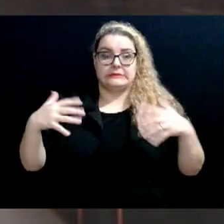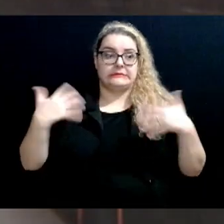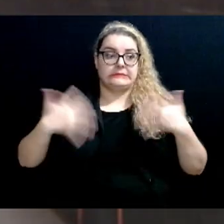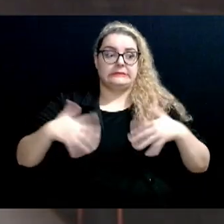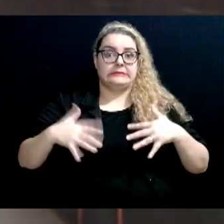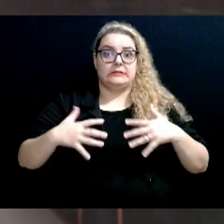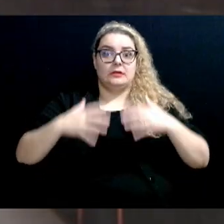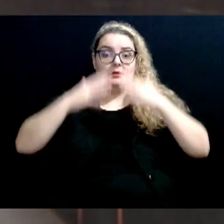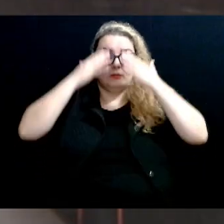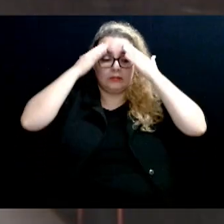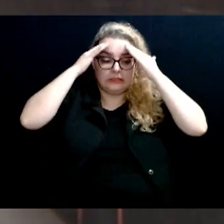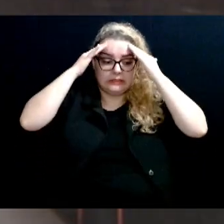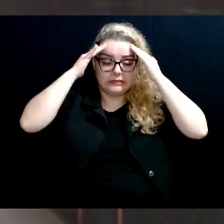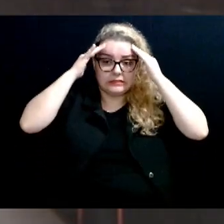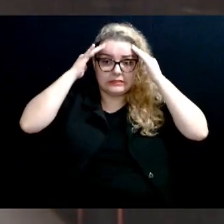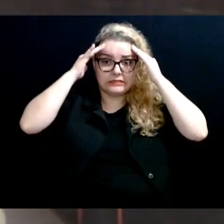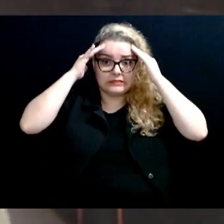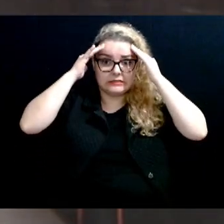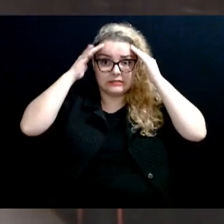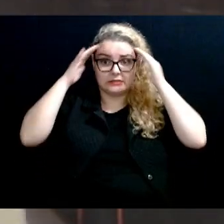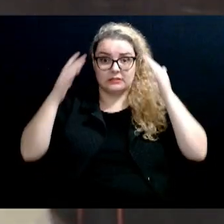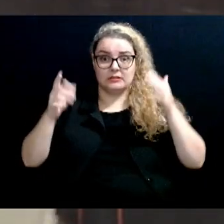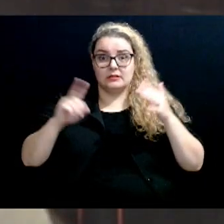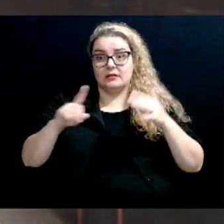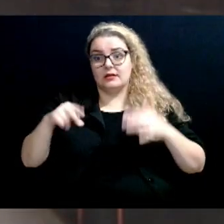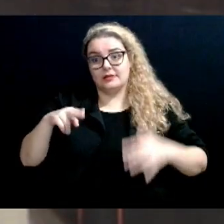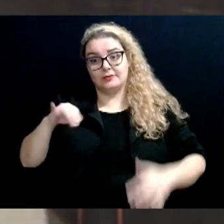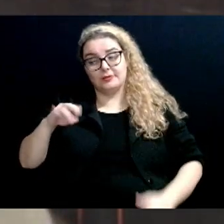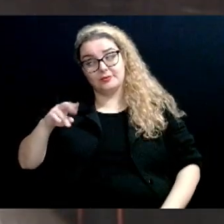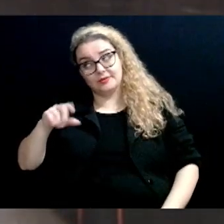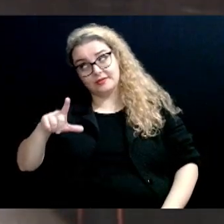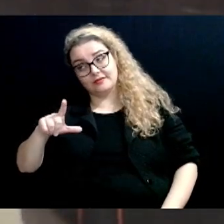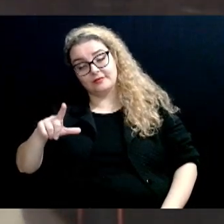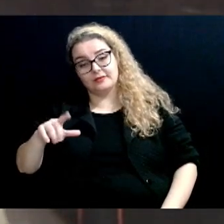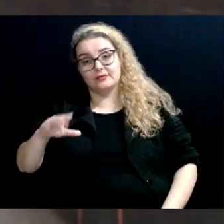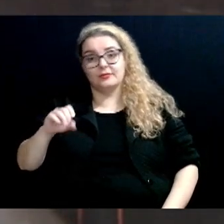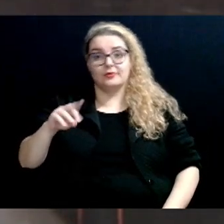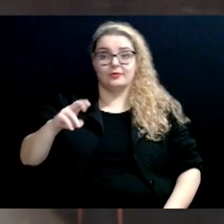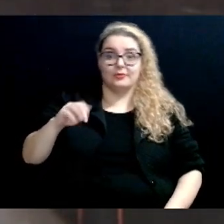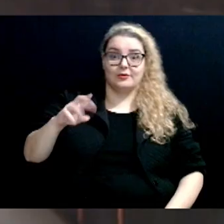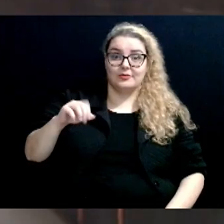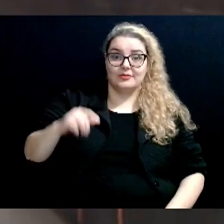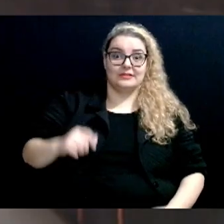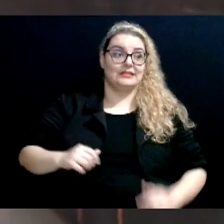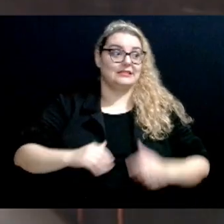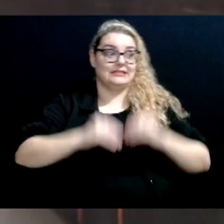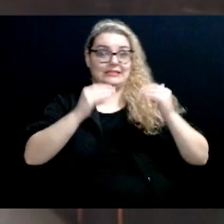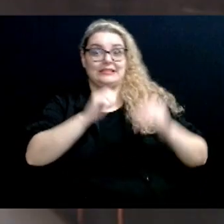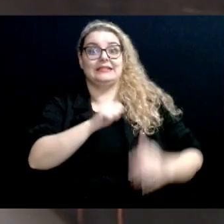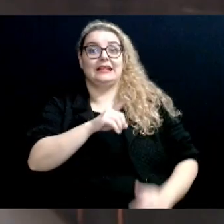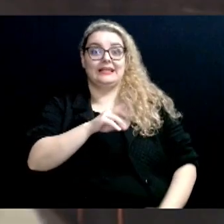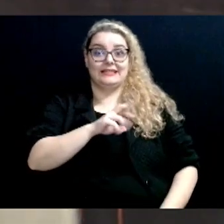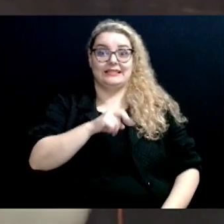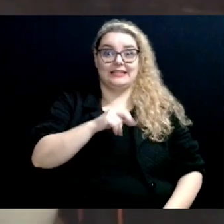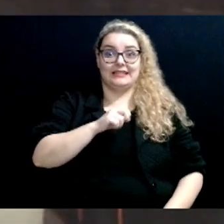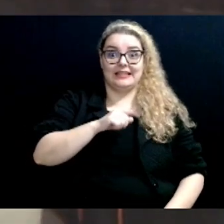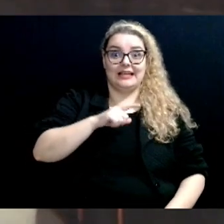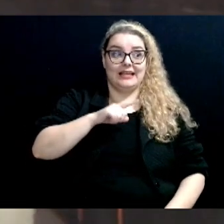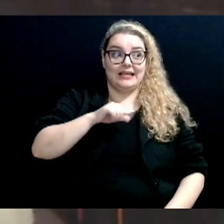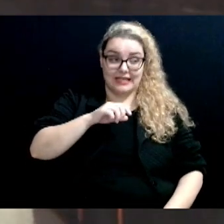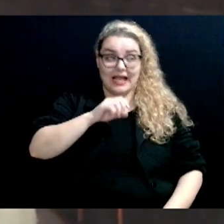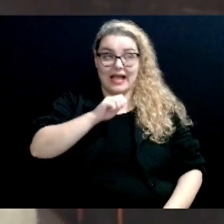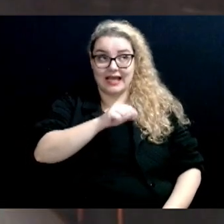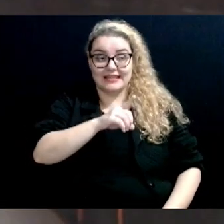já não é mais o nível do cortisol, talvez você já tá ali na noradrenalina, você tá com uma coisa mais intensa. Sim.